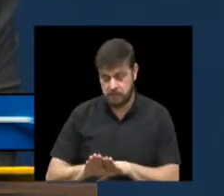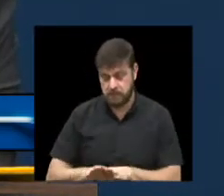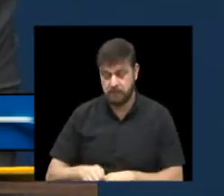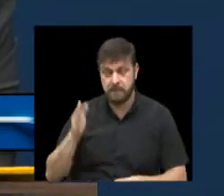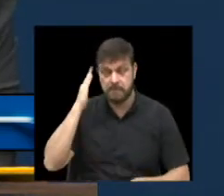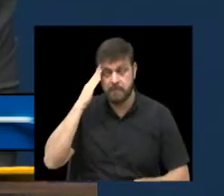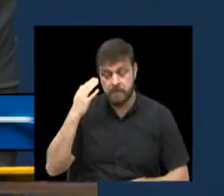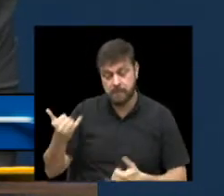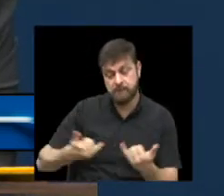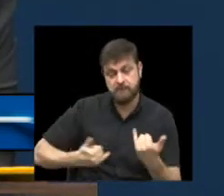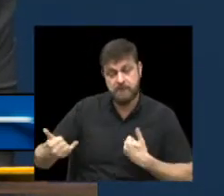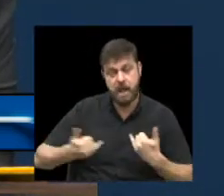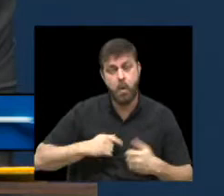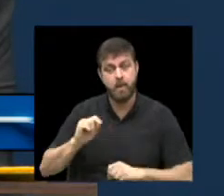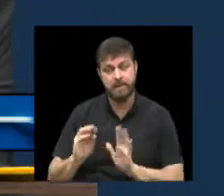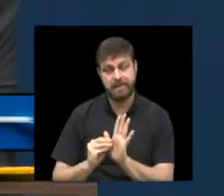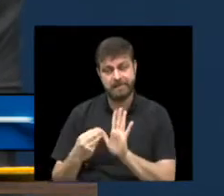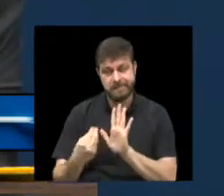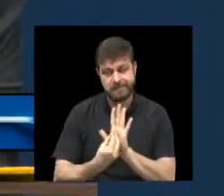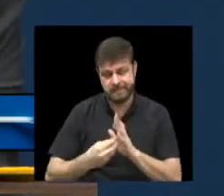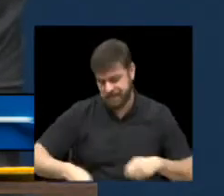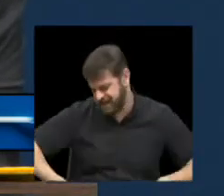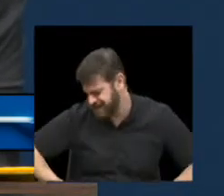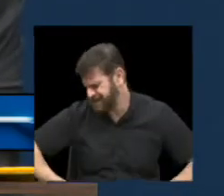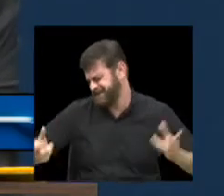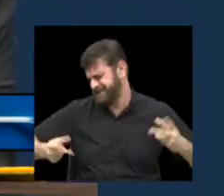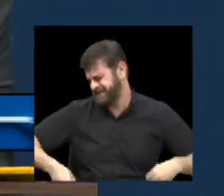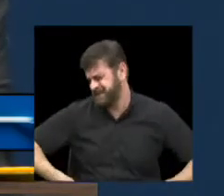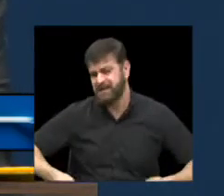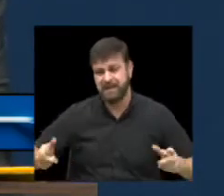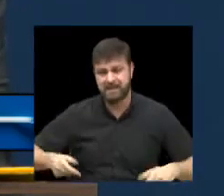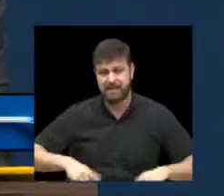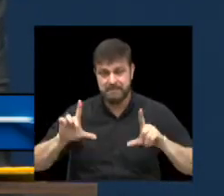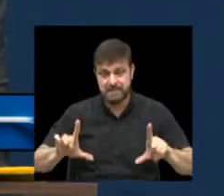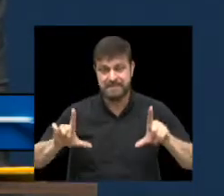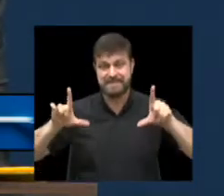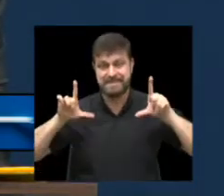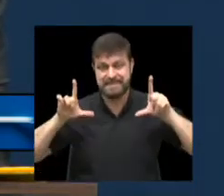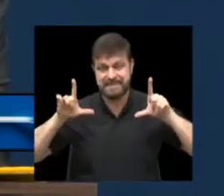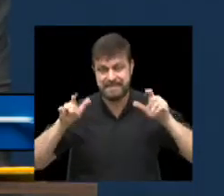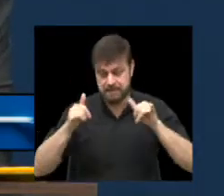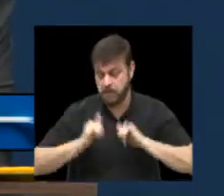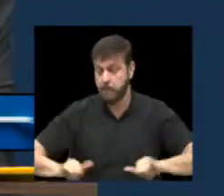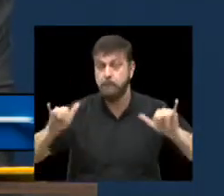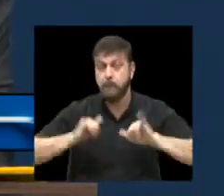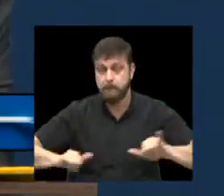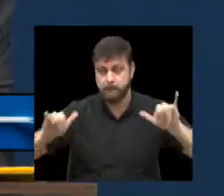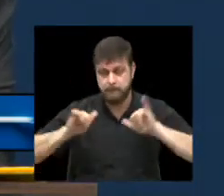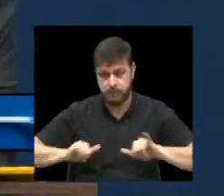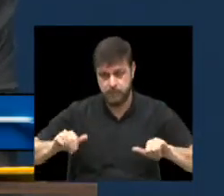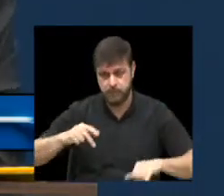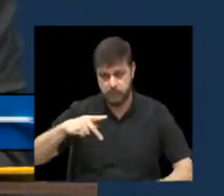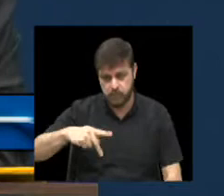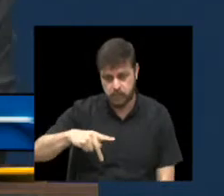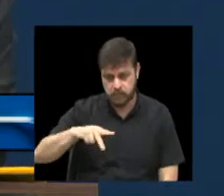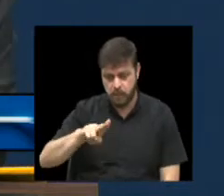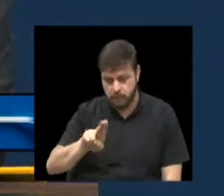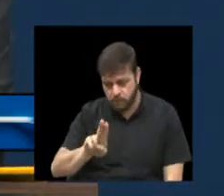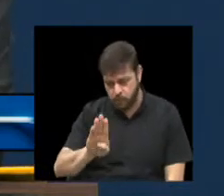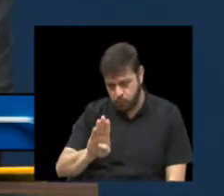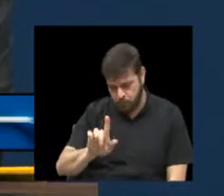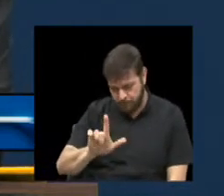conhecimento que a Sanasa estaria gastando muito dinheiro com publicidade institucional. E aí eu fiz um requerimento